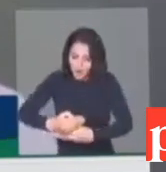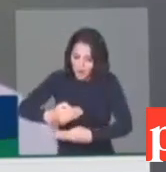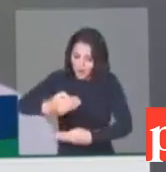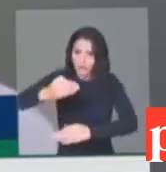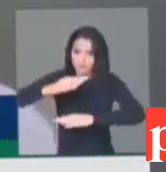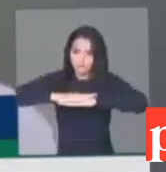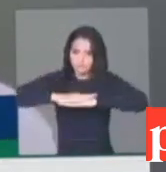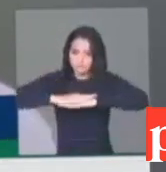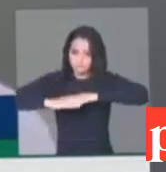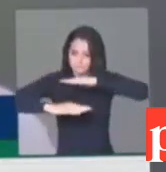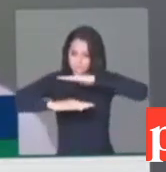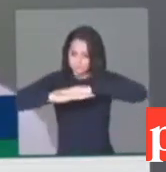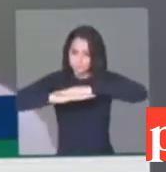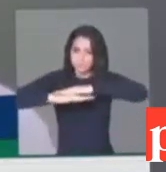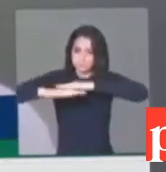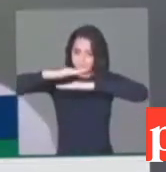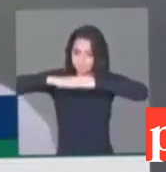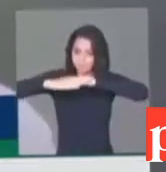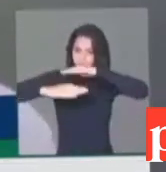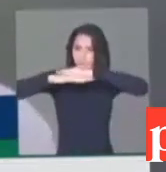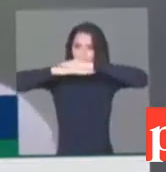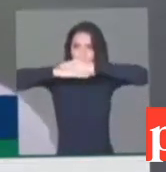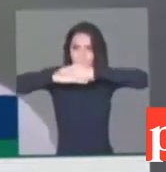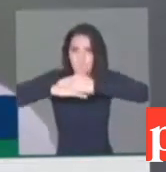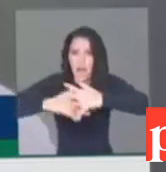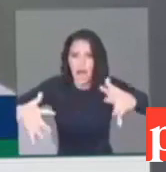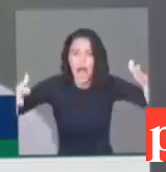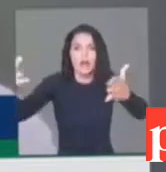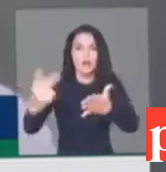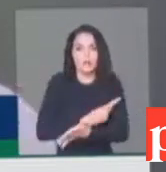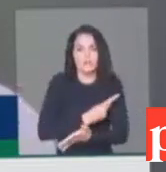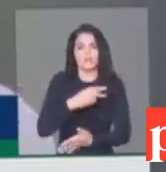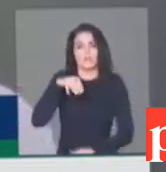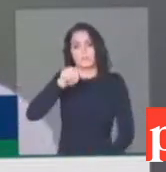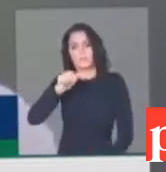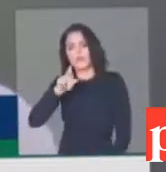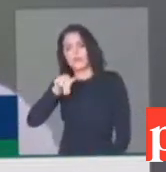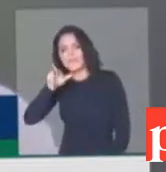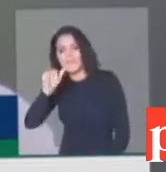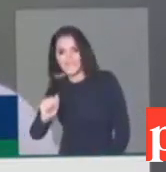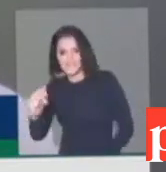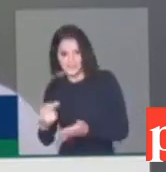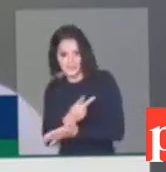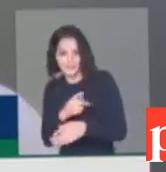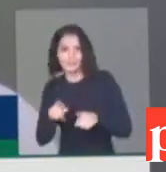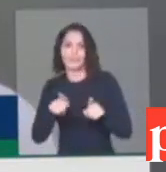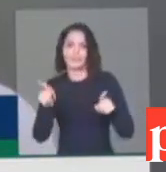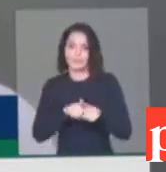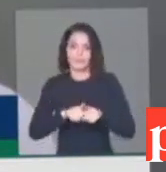montante. São essas que romperam. No caso de Mariana, a barragem de Samarco, de Fundão, que